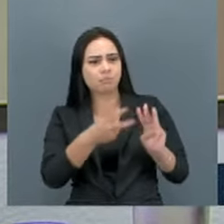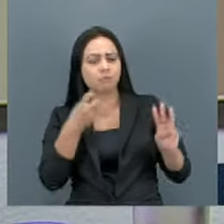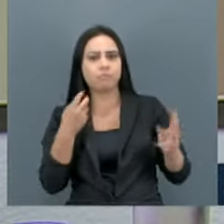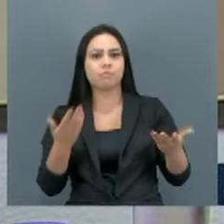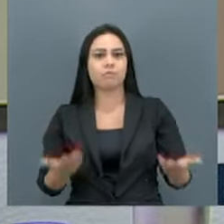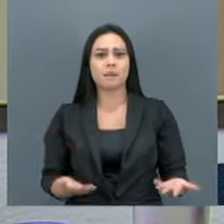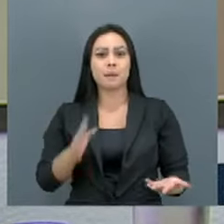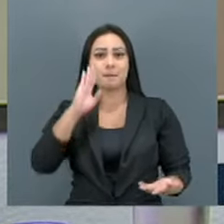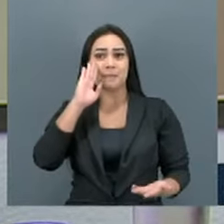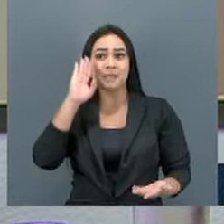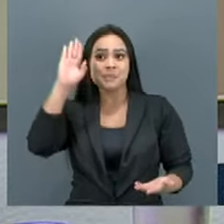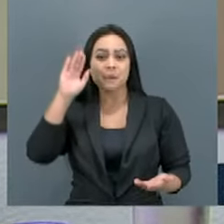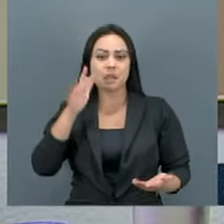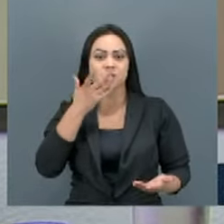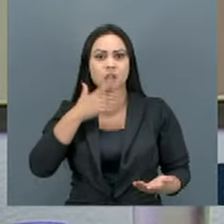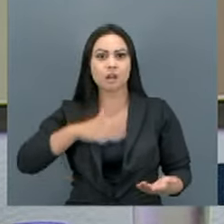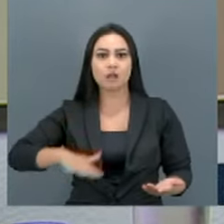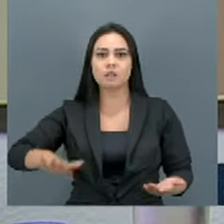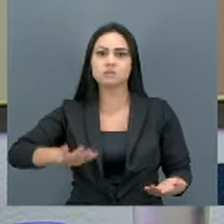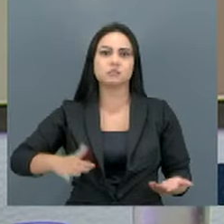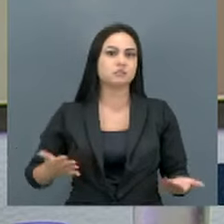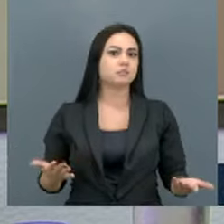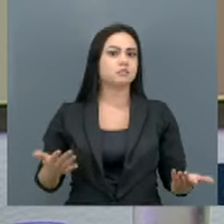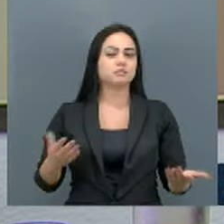principalmente as crianças.